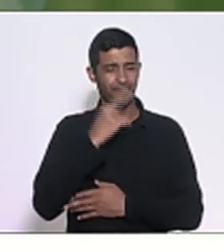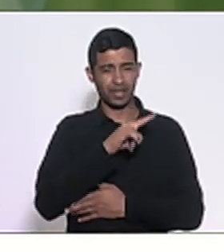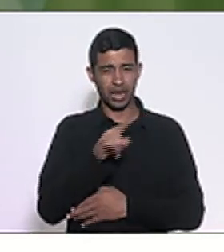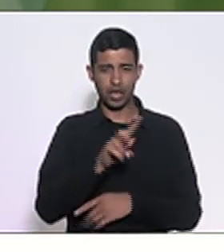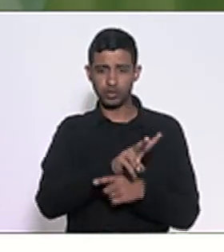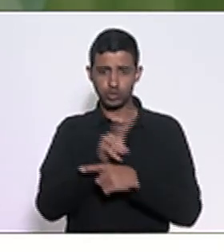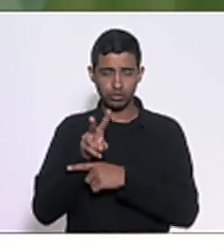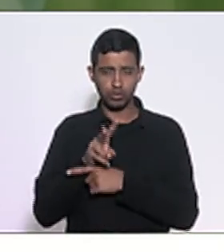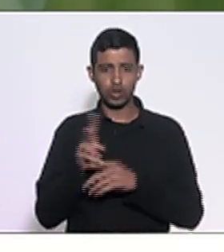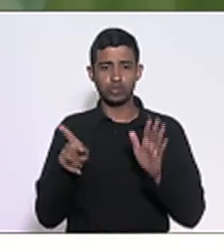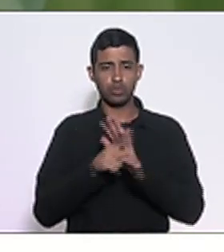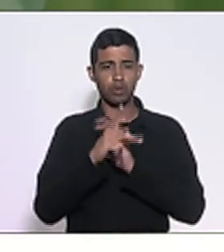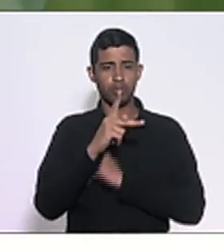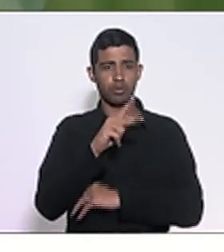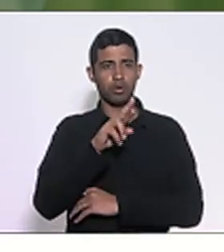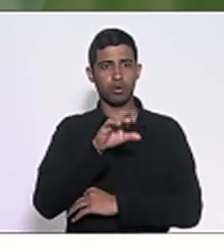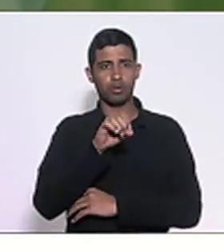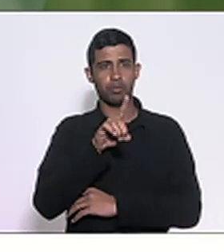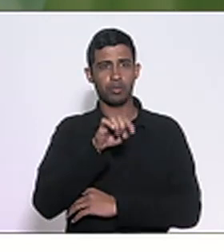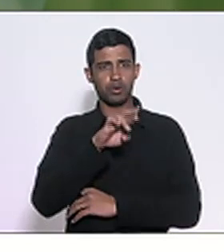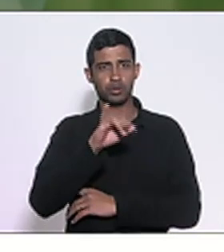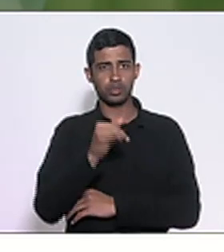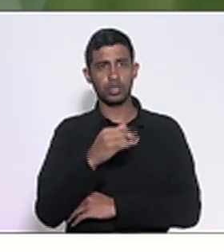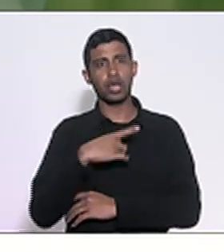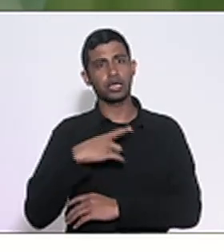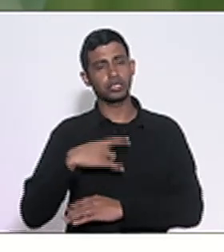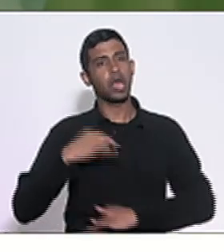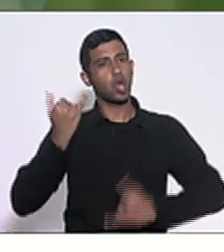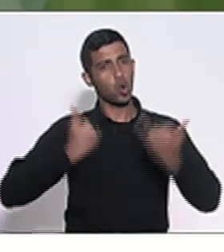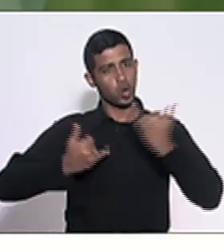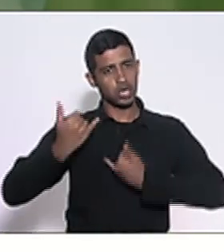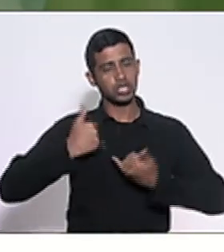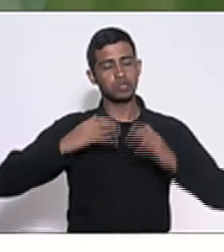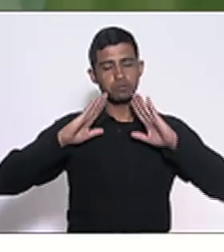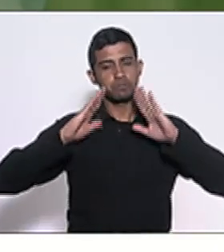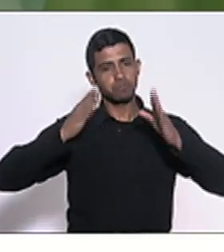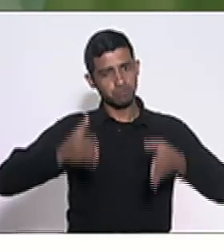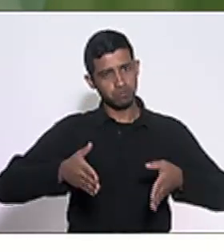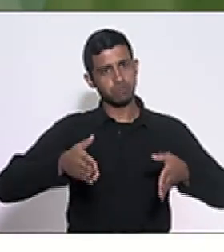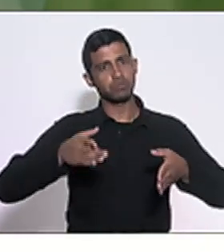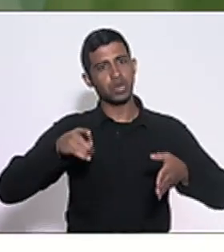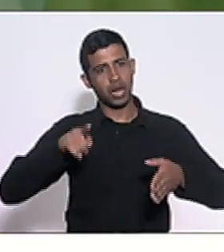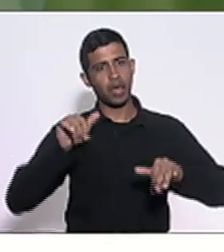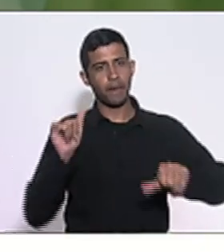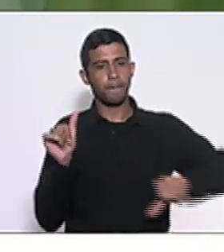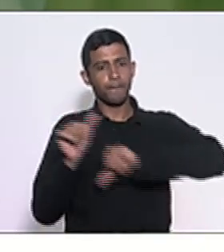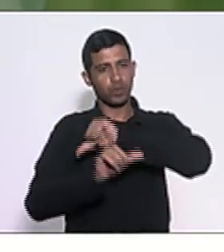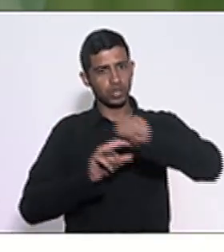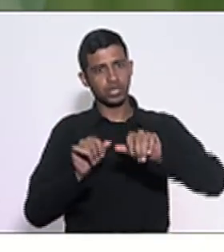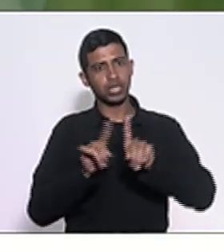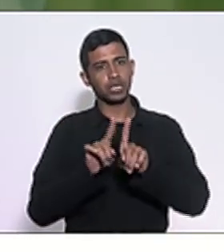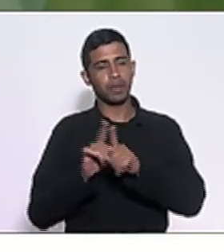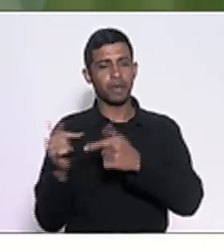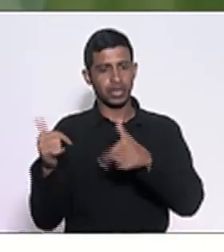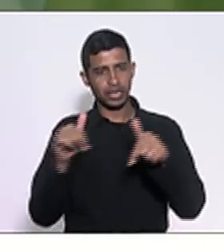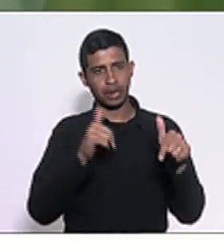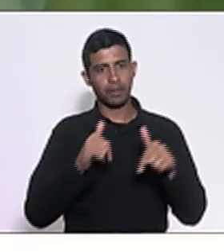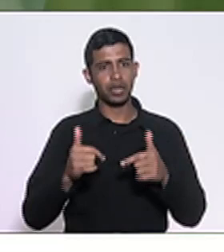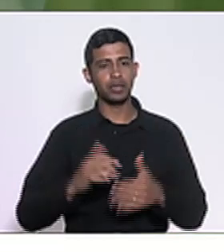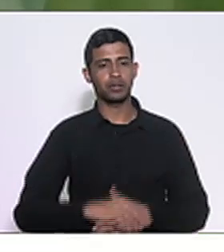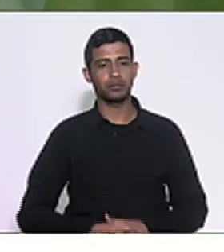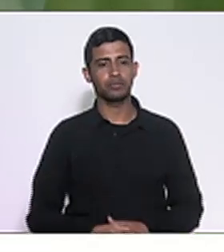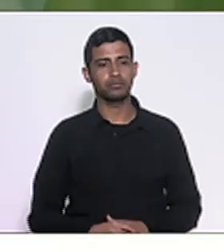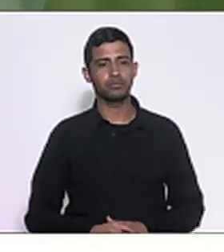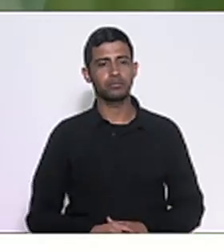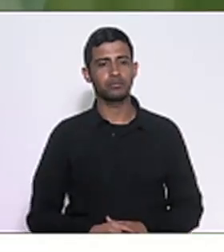ao próprio Proderj. Mas eu tenho a orientação, a determinação de transformar, né, trabalhar também dessa forma, como um